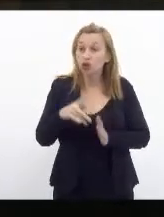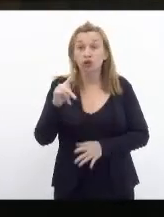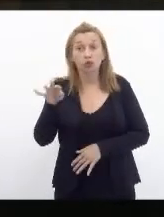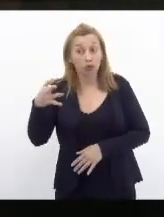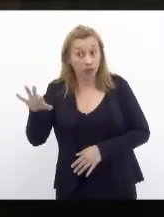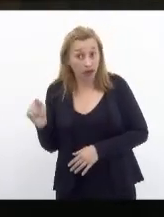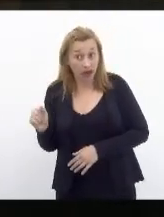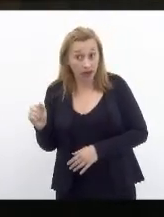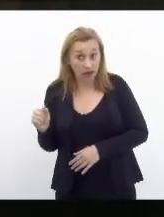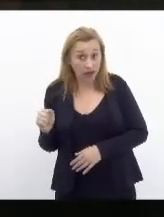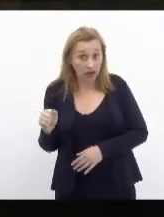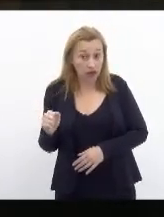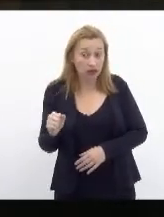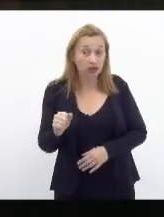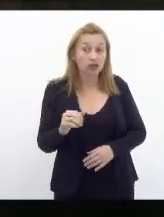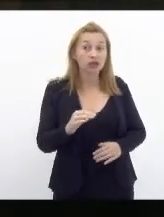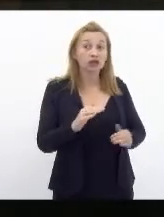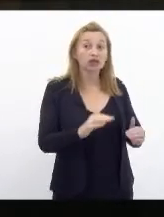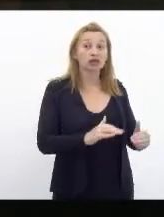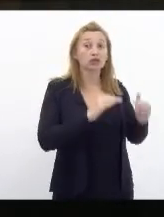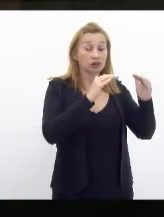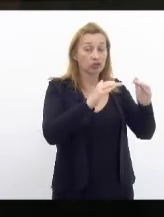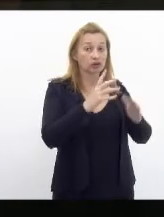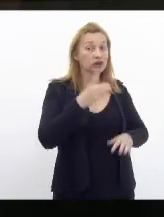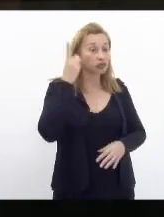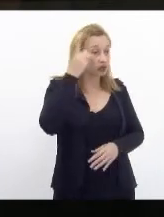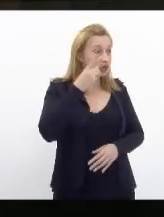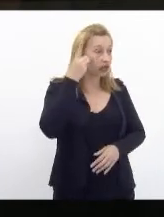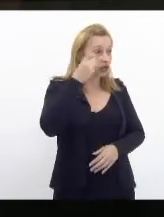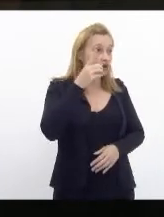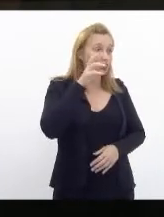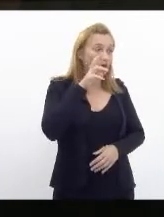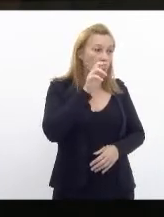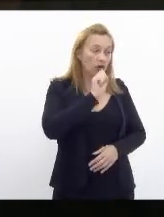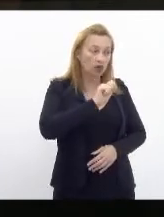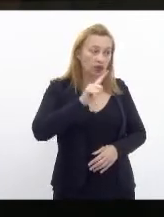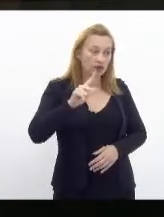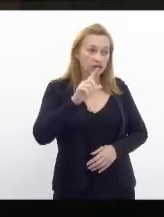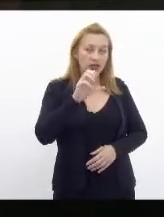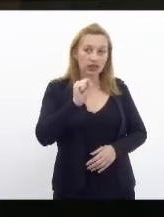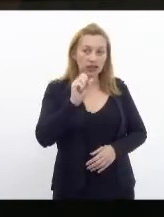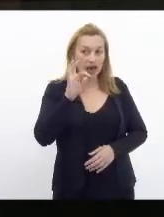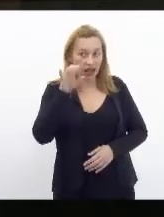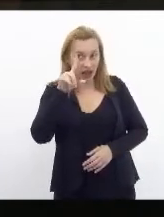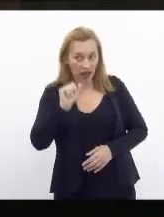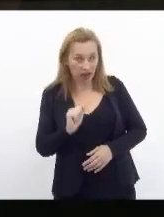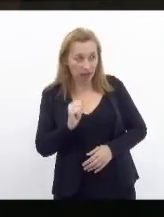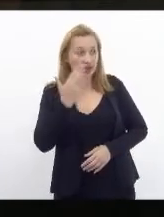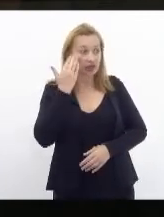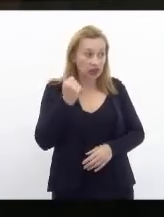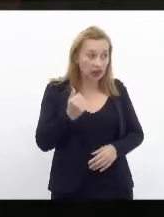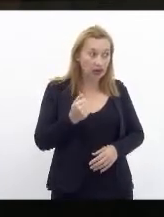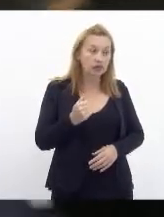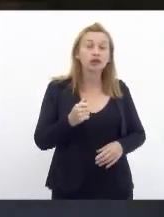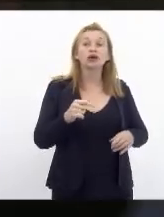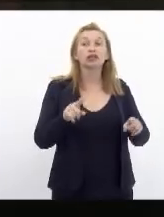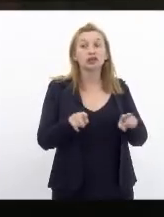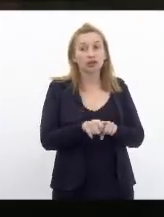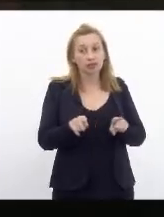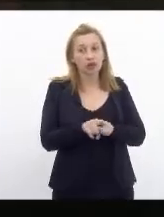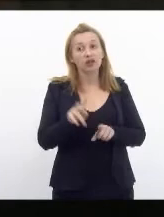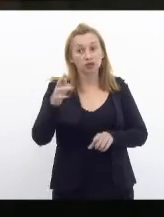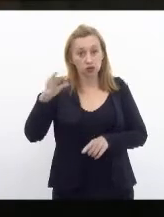praças, nobre deputado Coronel Salema, o senhor sabe disso, mas também temos que valorizar os nossos